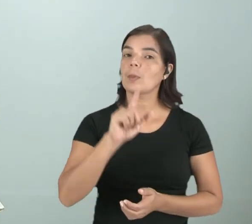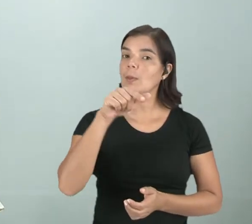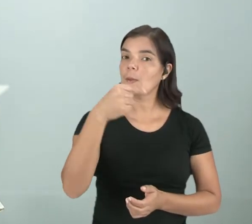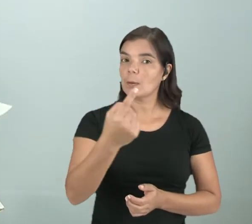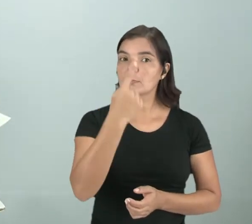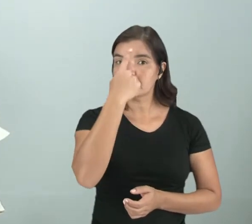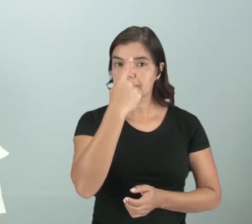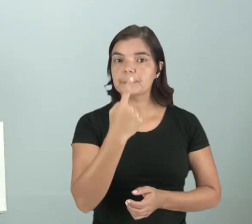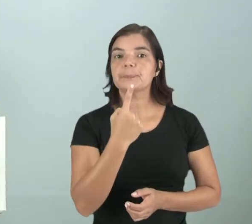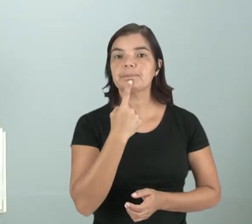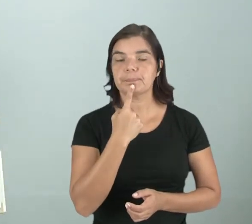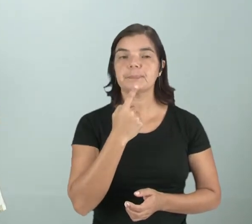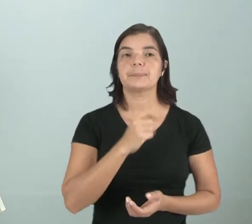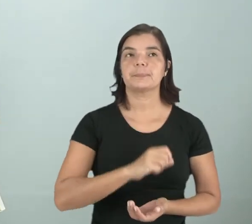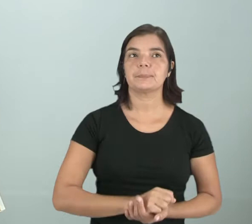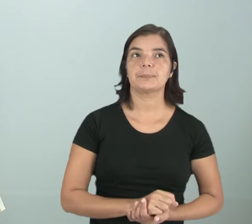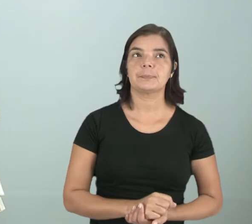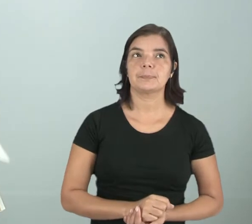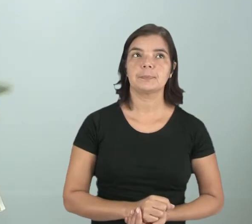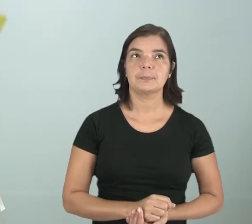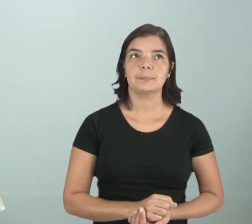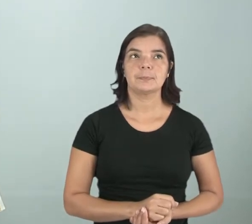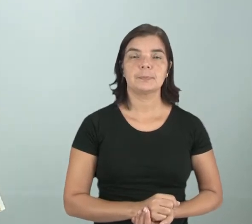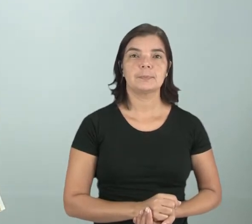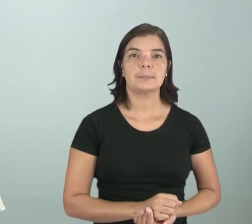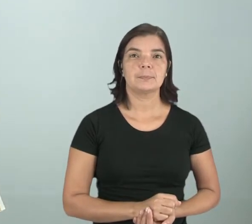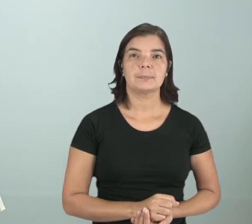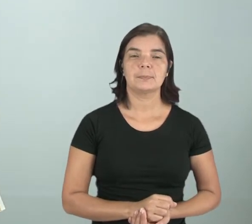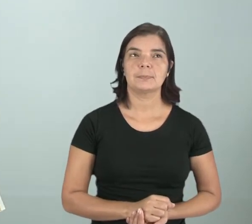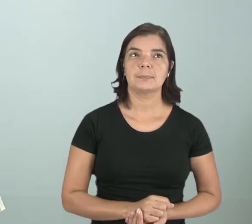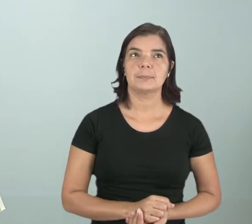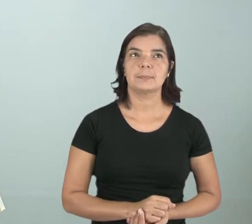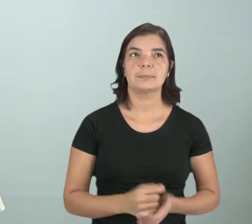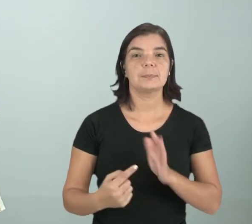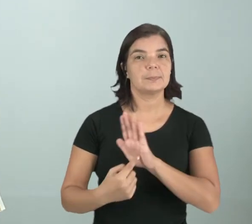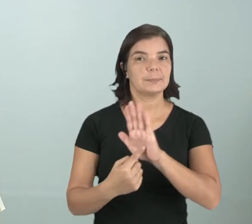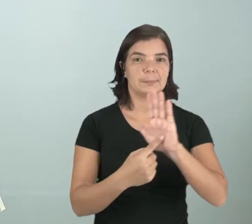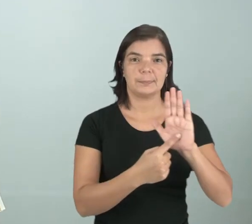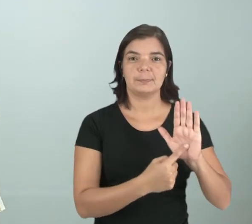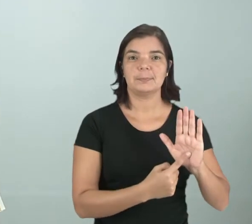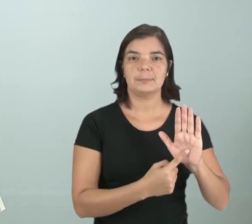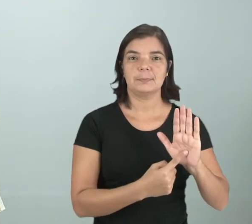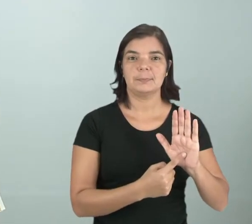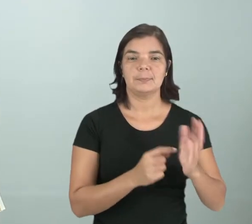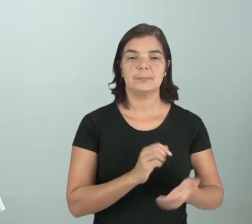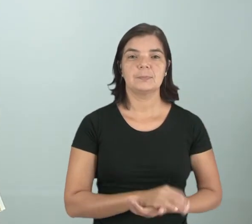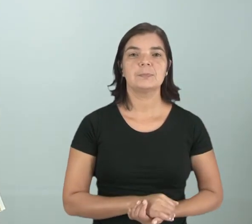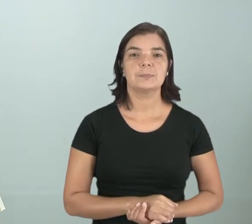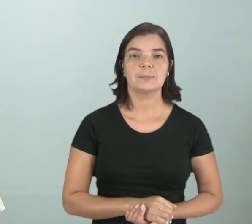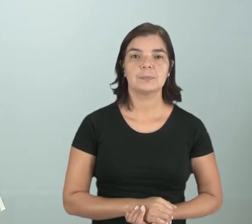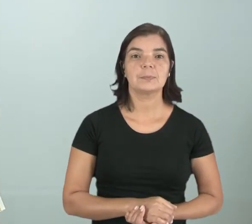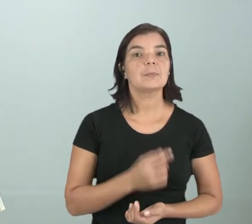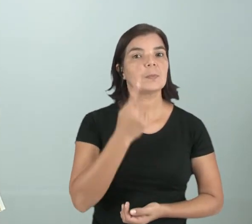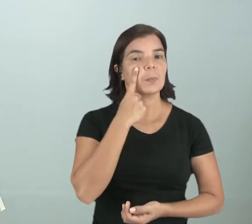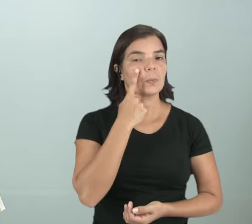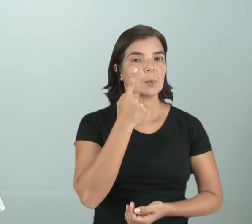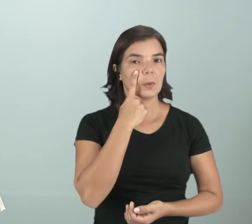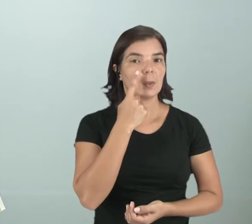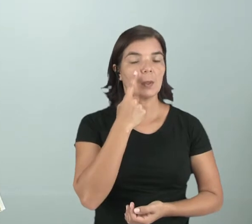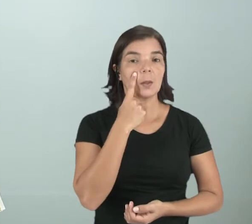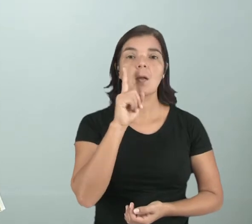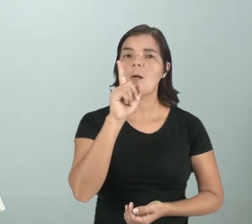outra imagem. Essa aqui. Olha, veja que é